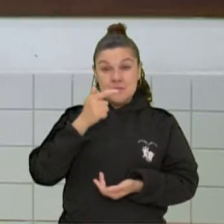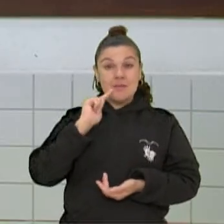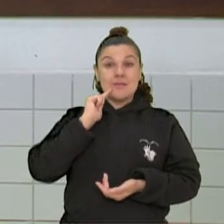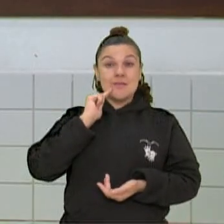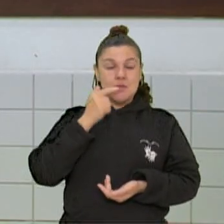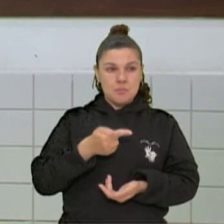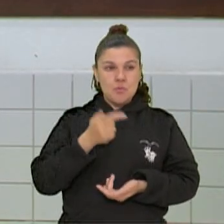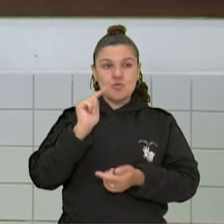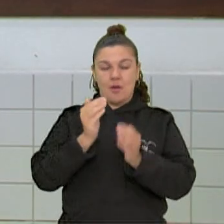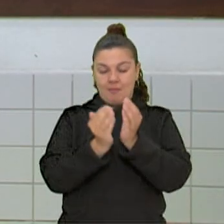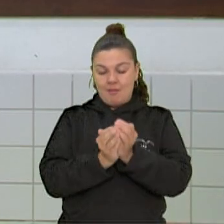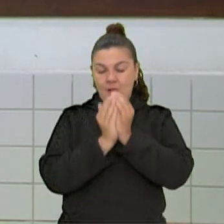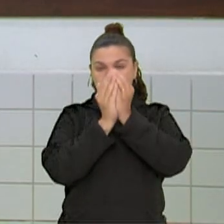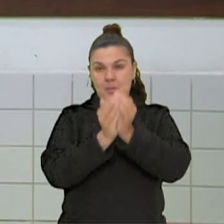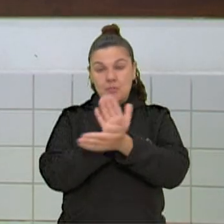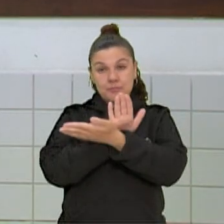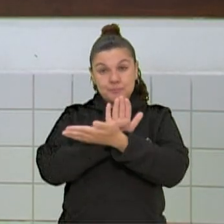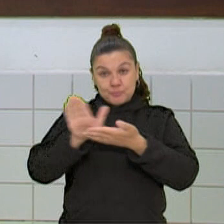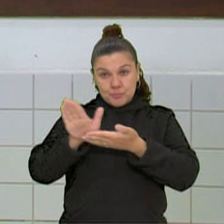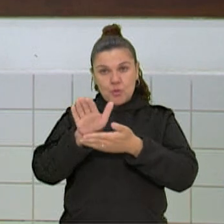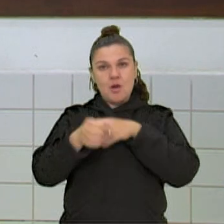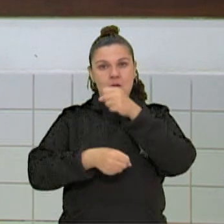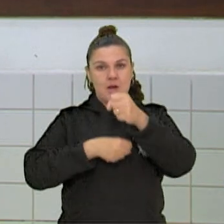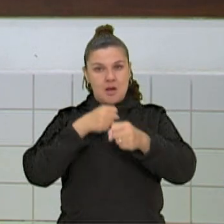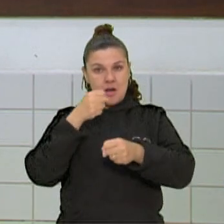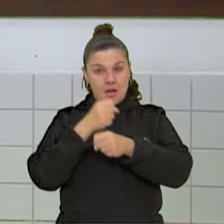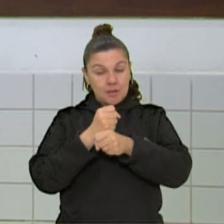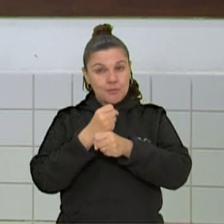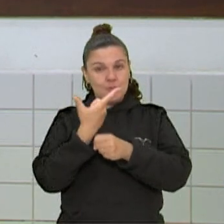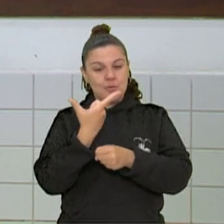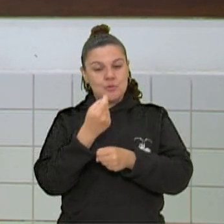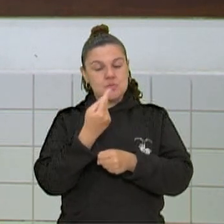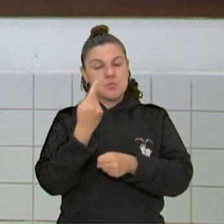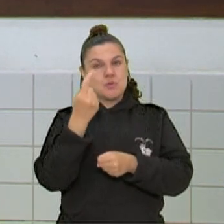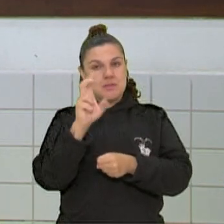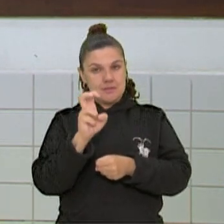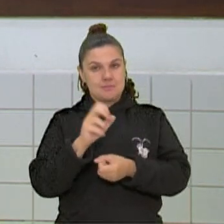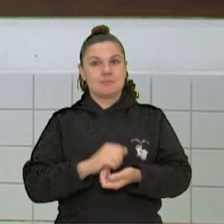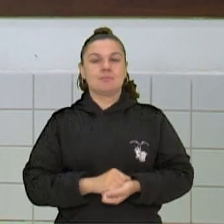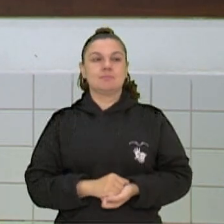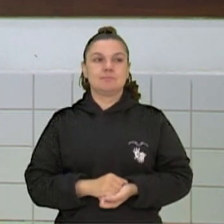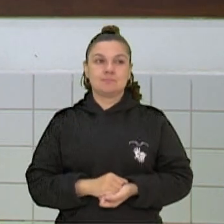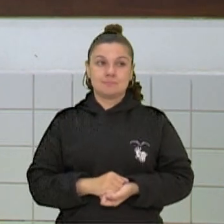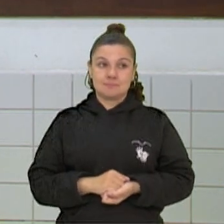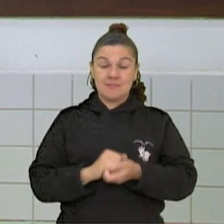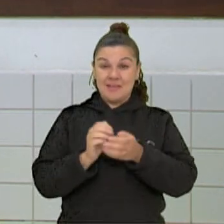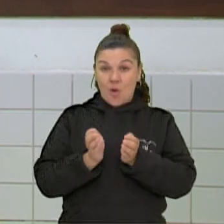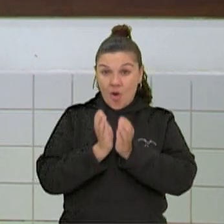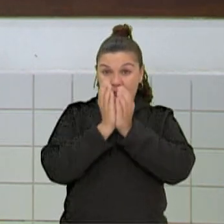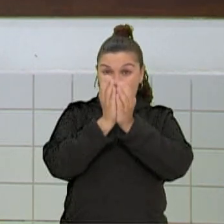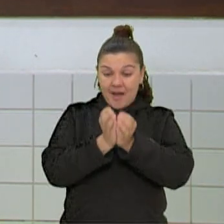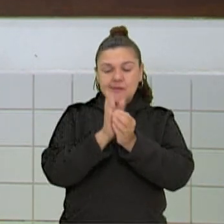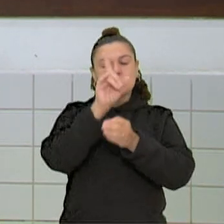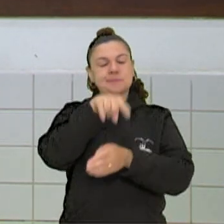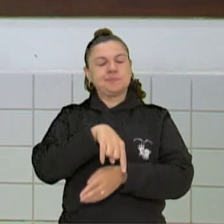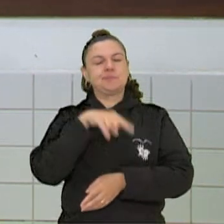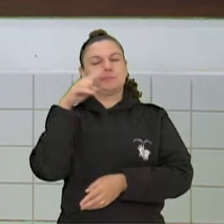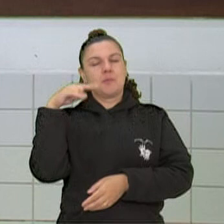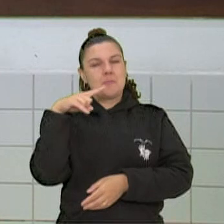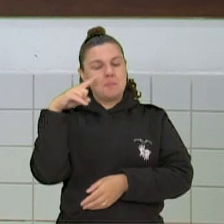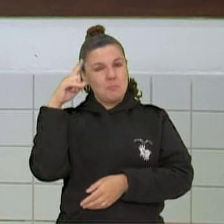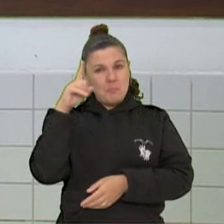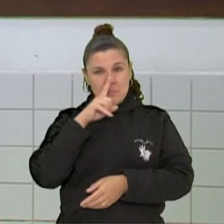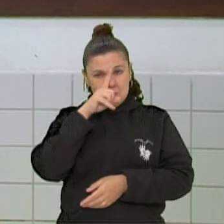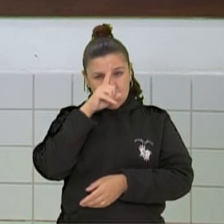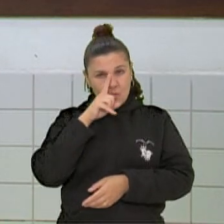o Mediterrâneo só aí no primeiro semestre de 2015. Essa travessia extremamente